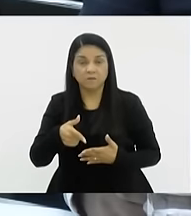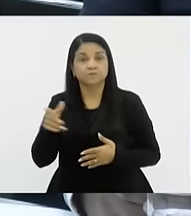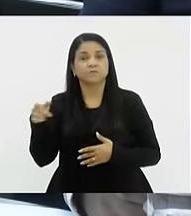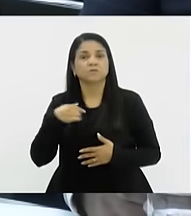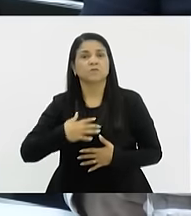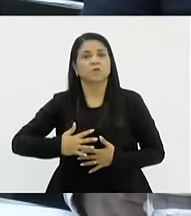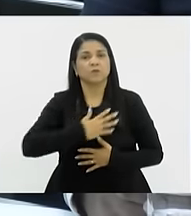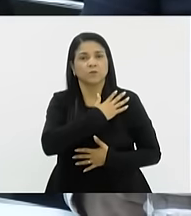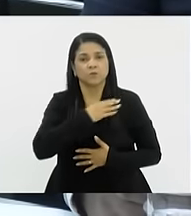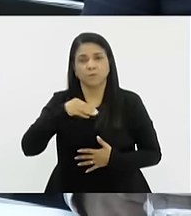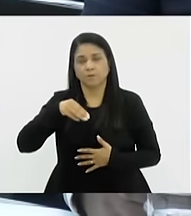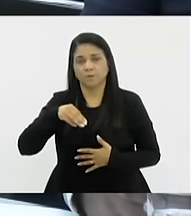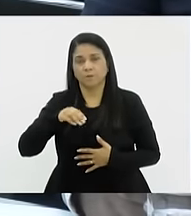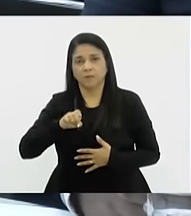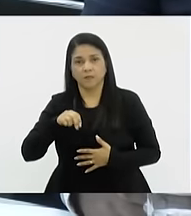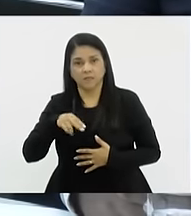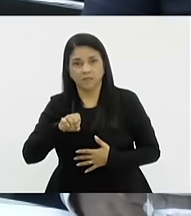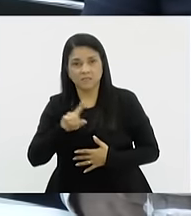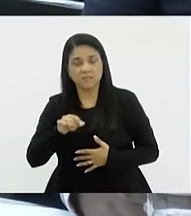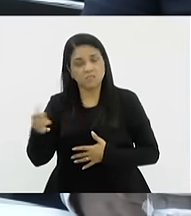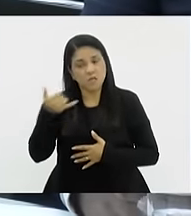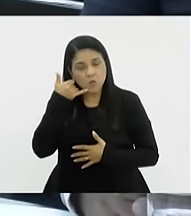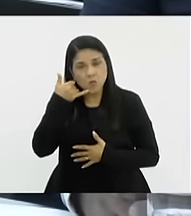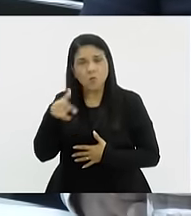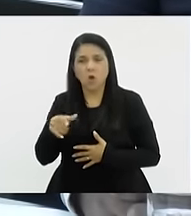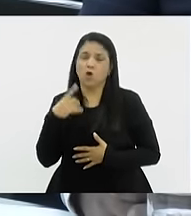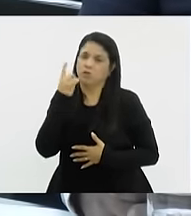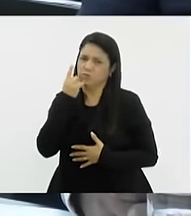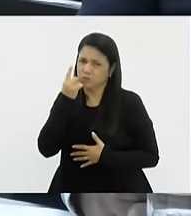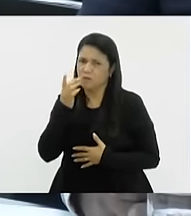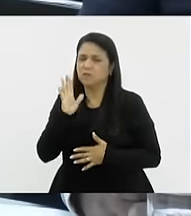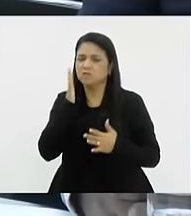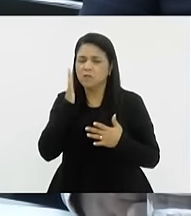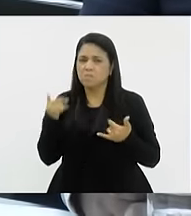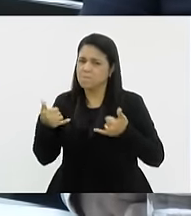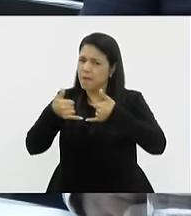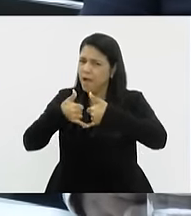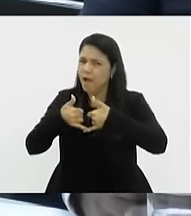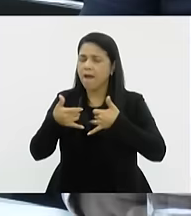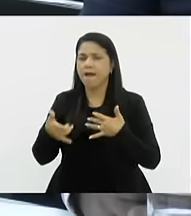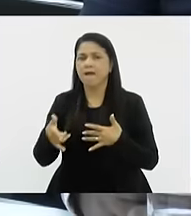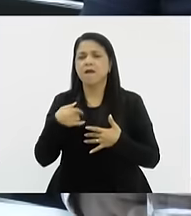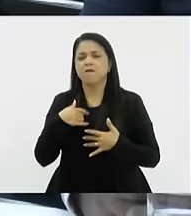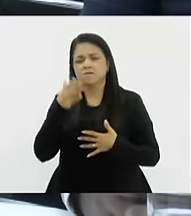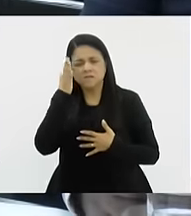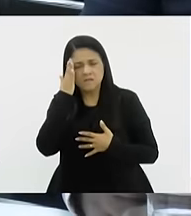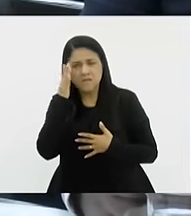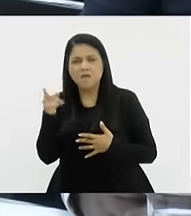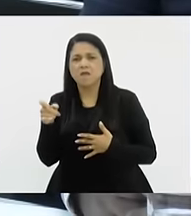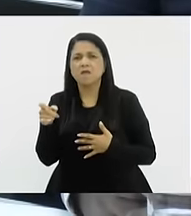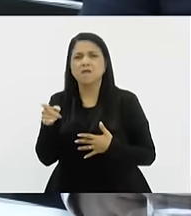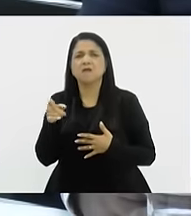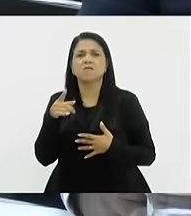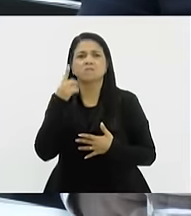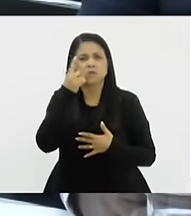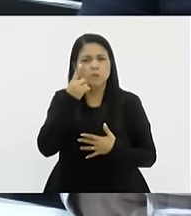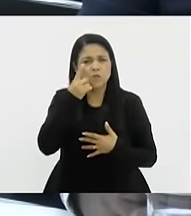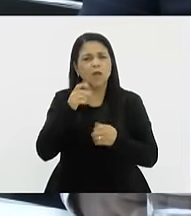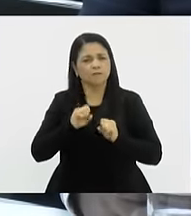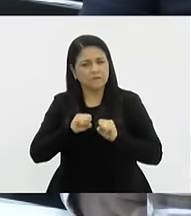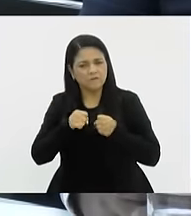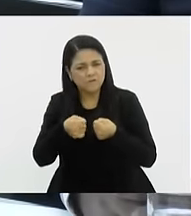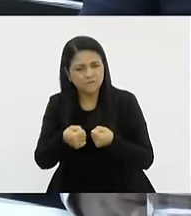Menezes me ligou e falou comigo, ah, deputado, eu sei que poxa, o senhor é um dos poucos com deputados da casa que